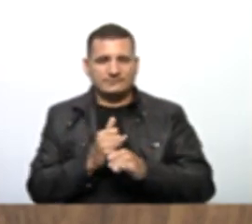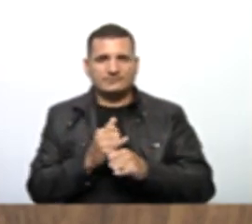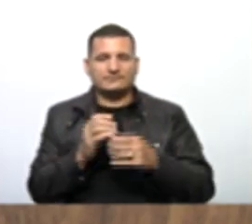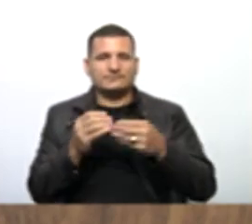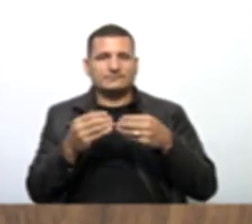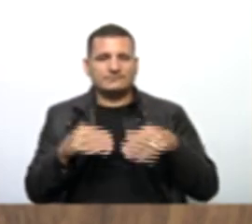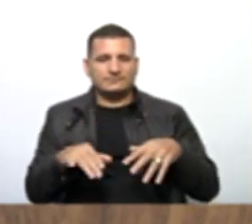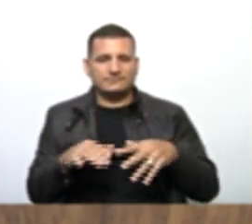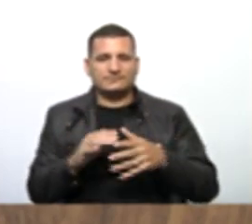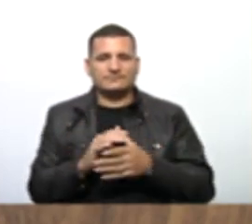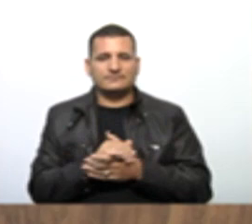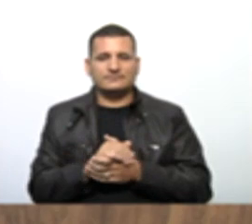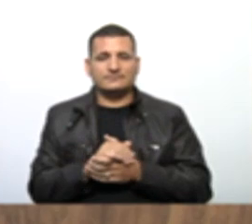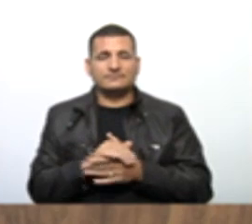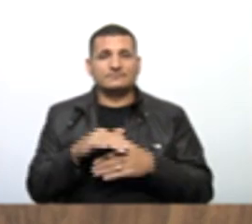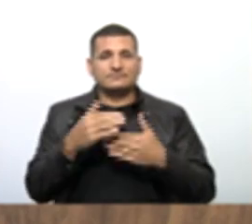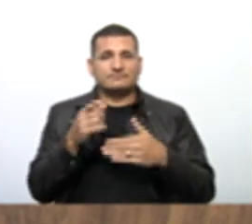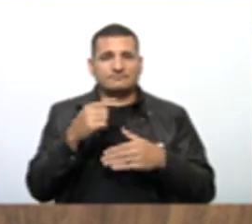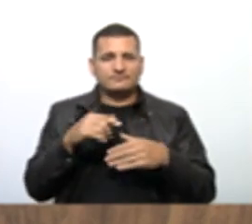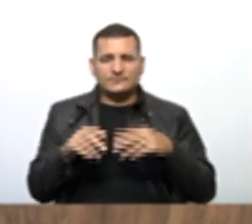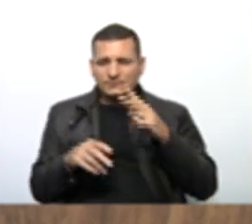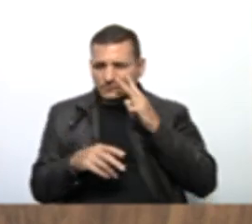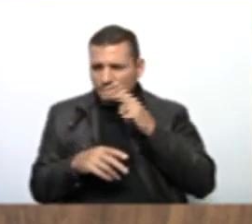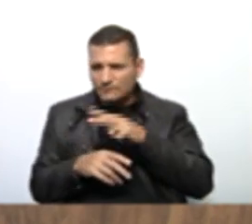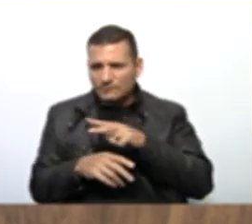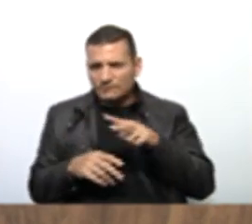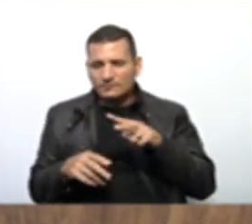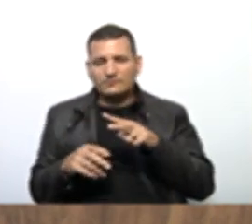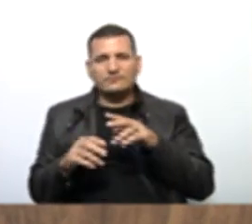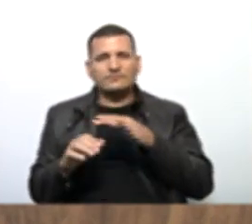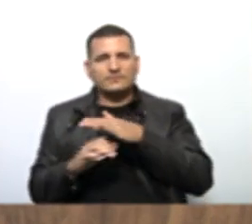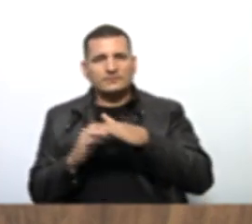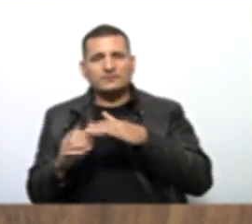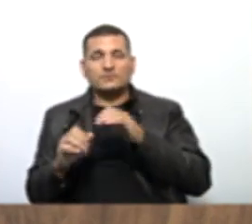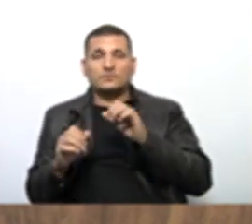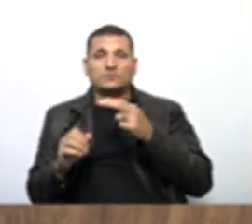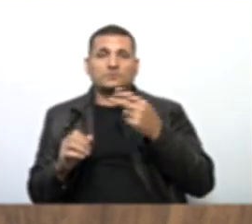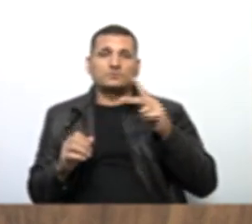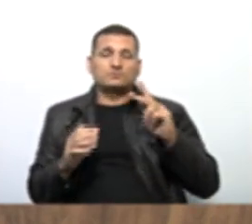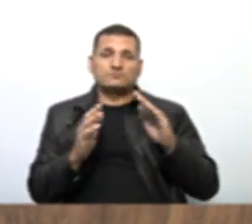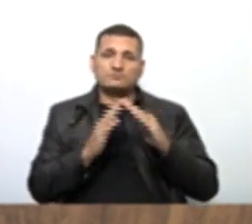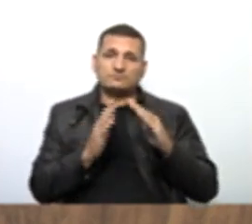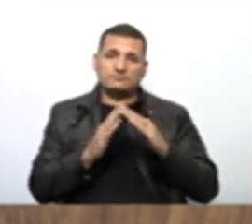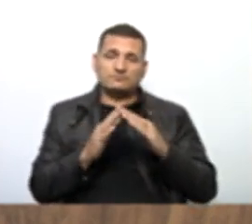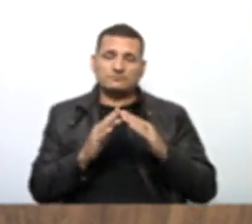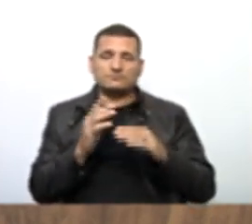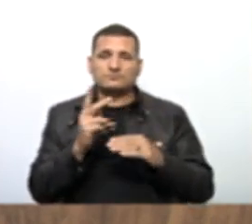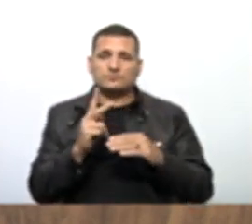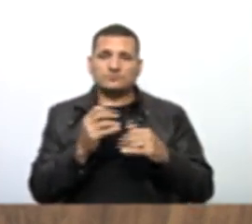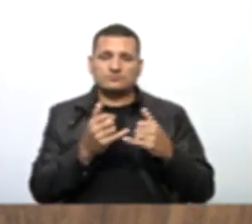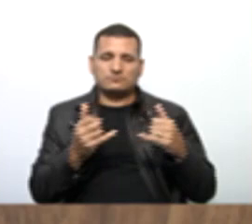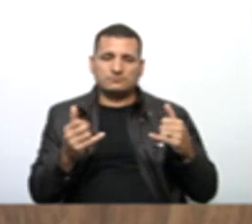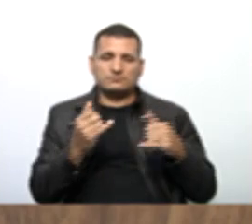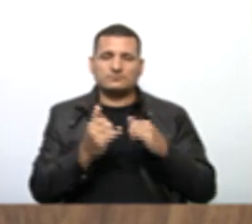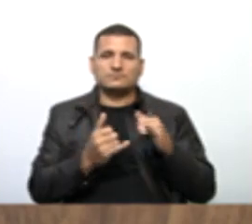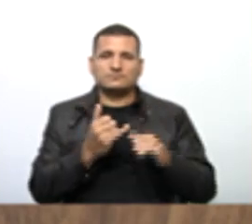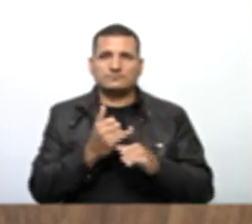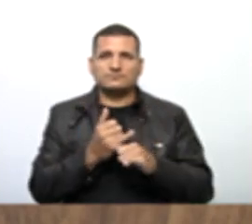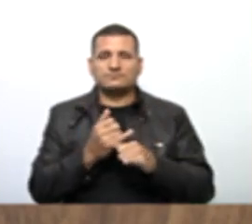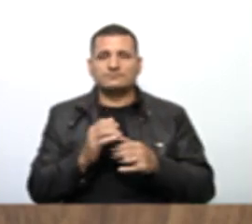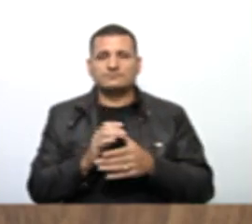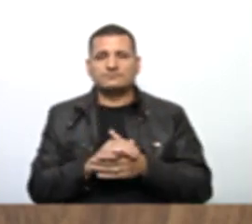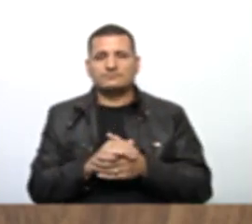então já faz esse olhar crítico quanto em casa mesmo na hora que você vê ao seu equipamento inclusive no processo